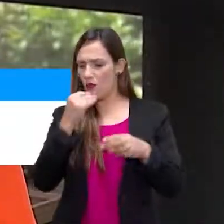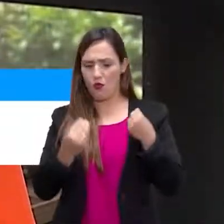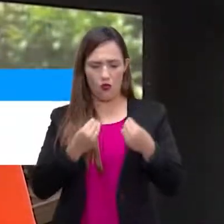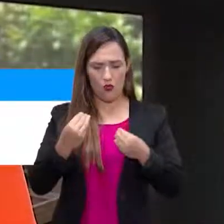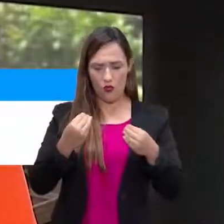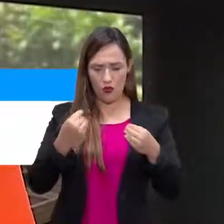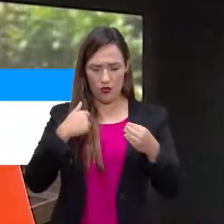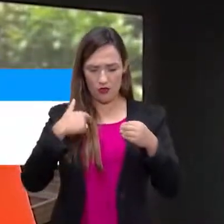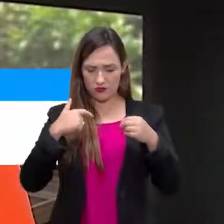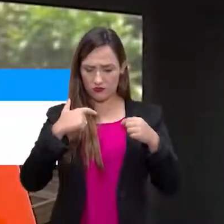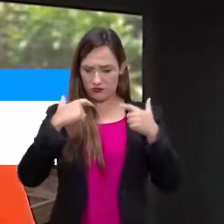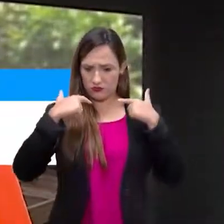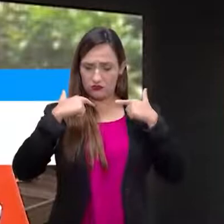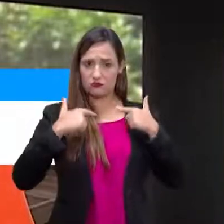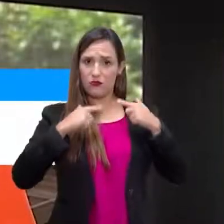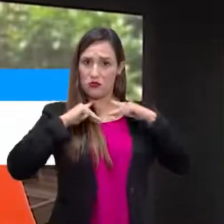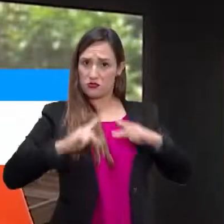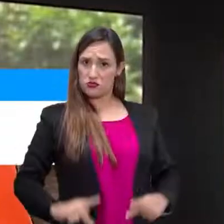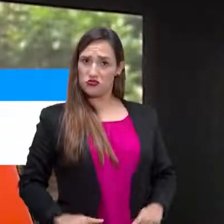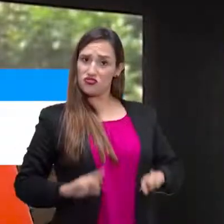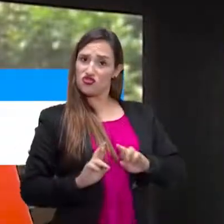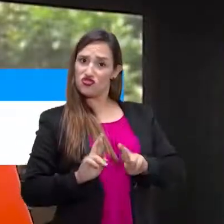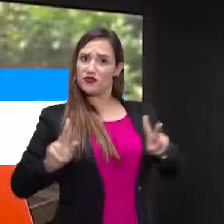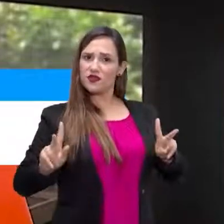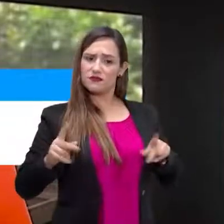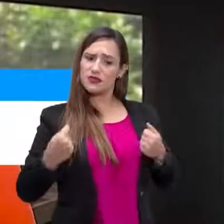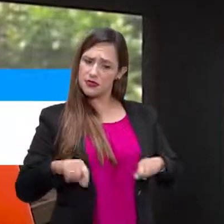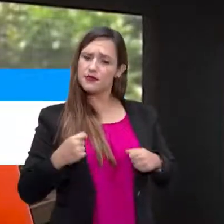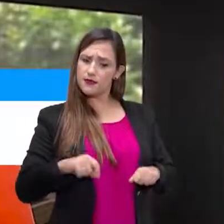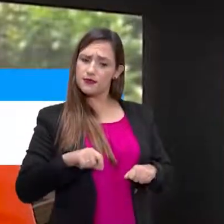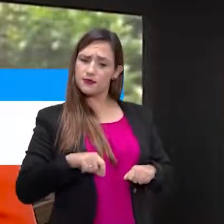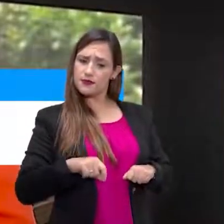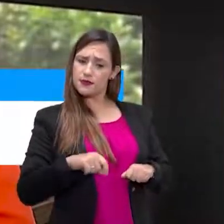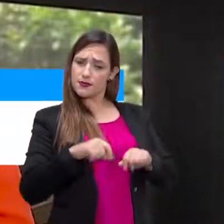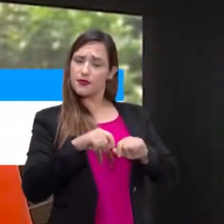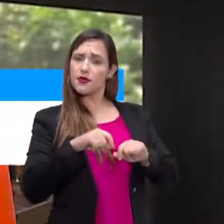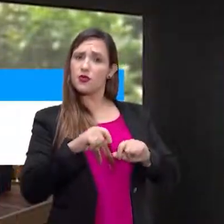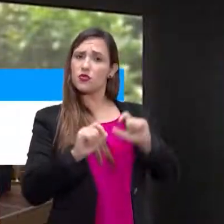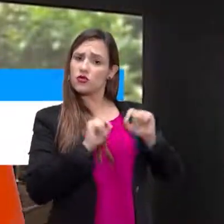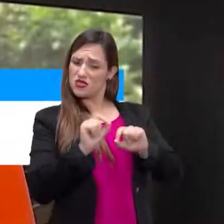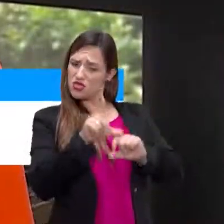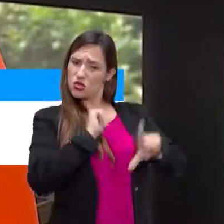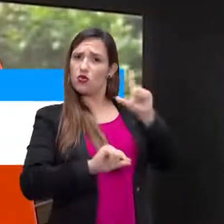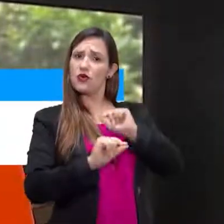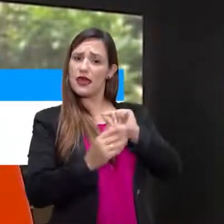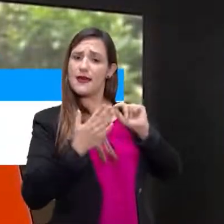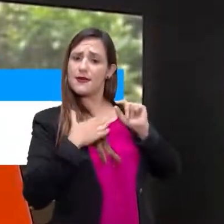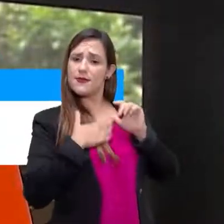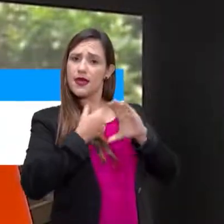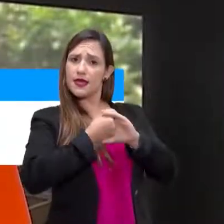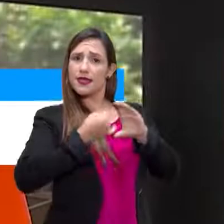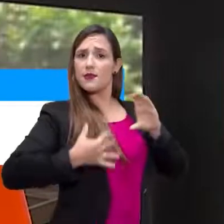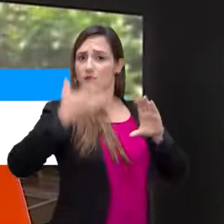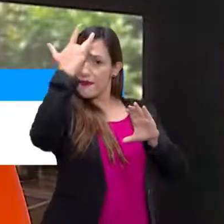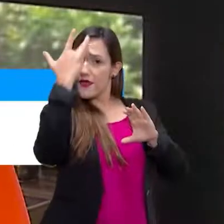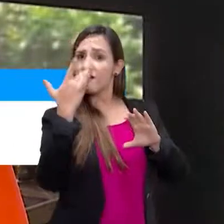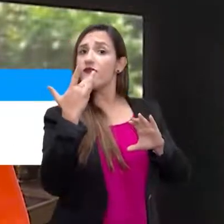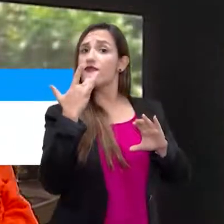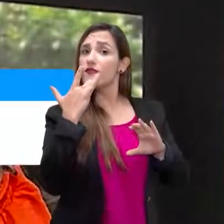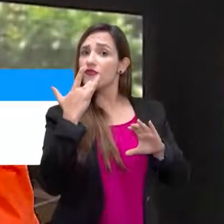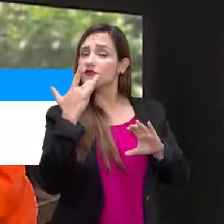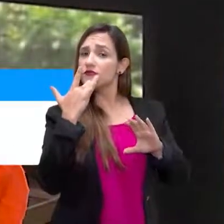de agir de nós mulheres é um pouco diferente do homem, né? Então nós temos que ter o direito de sermos e que somos,